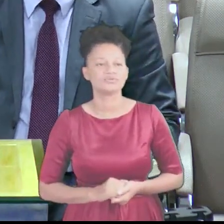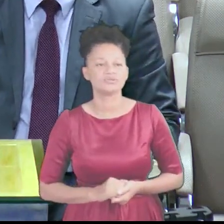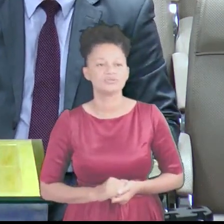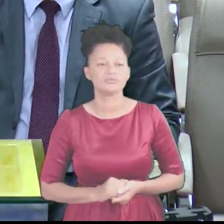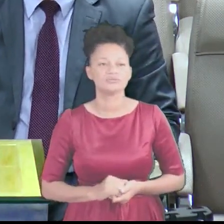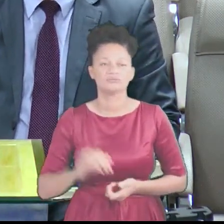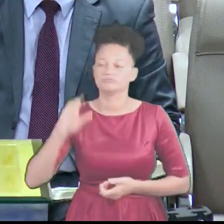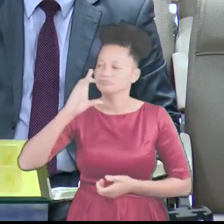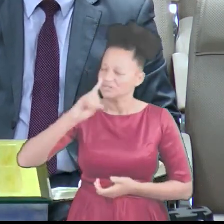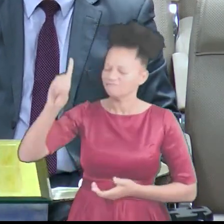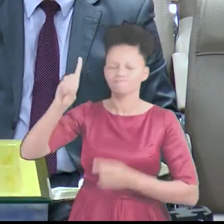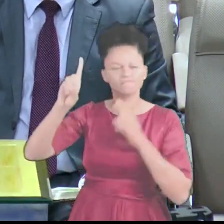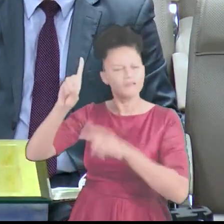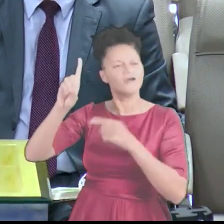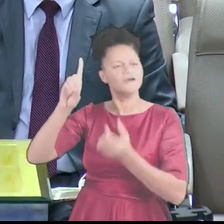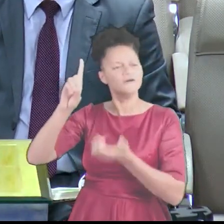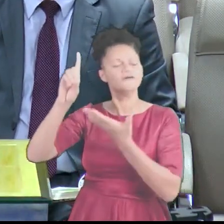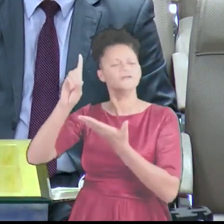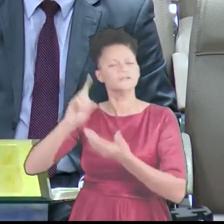É Deus.